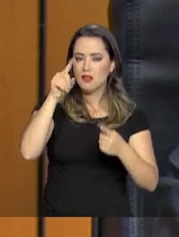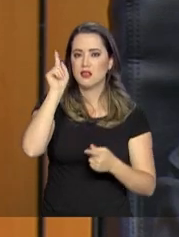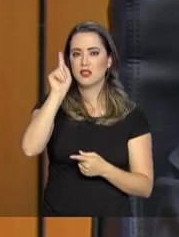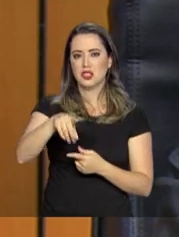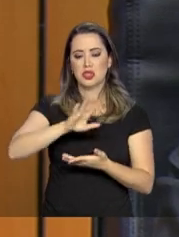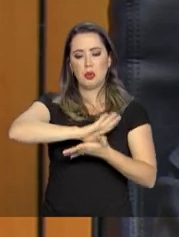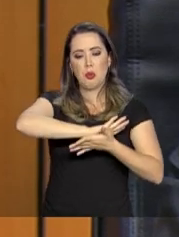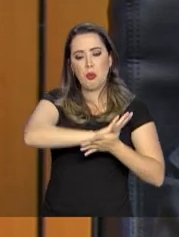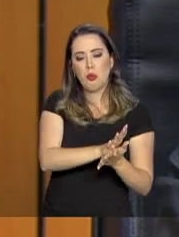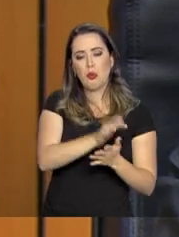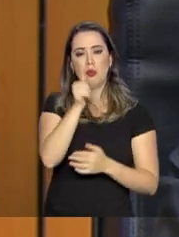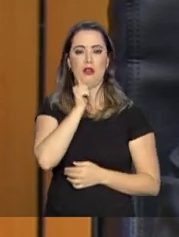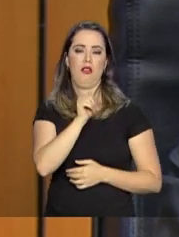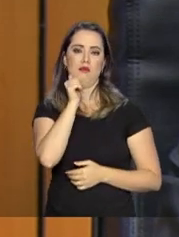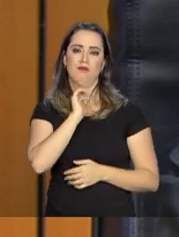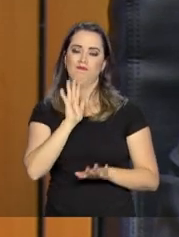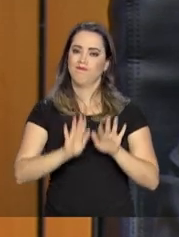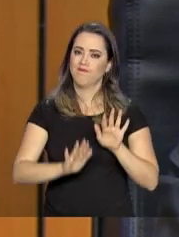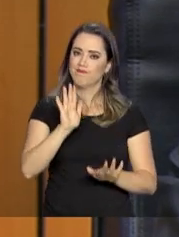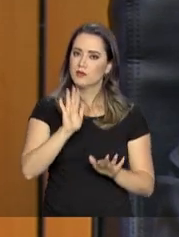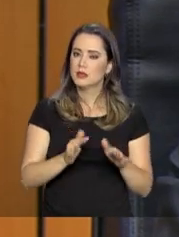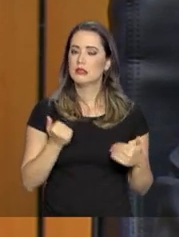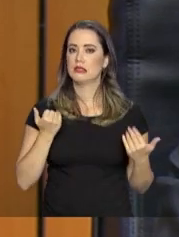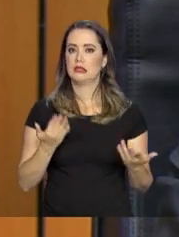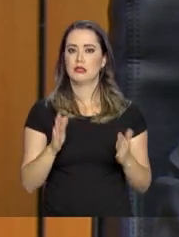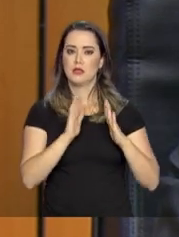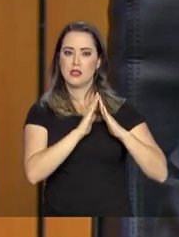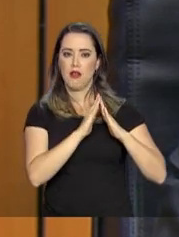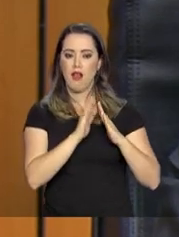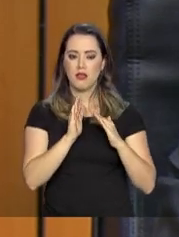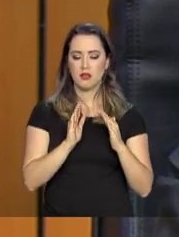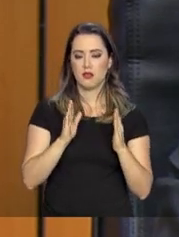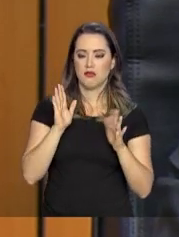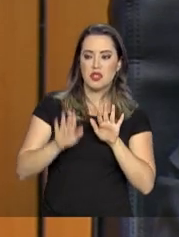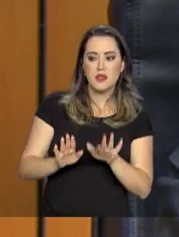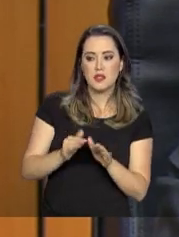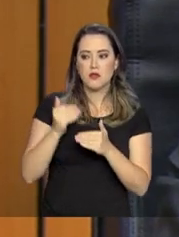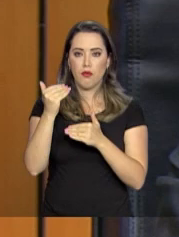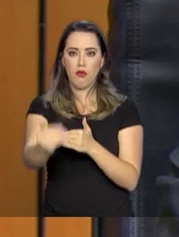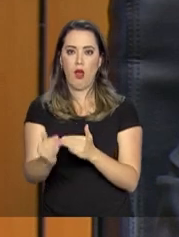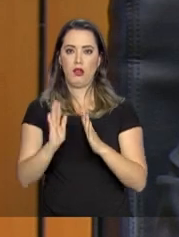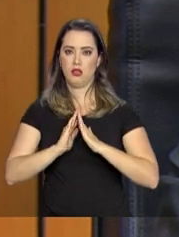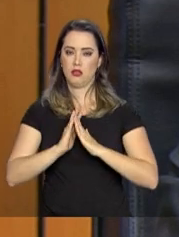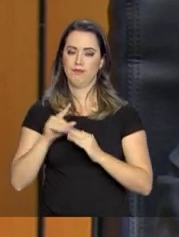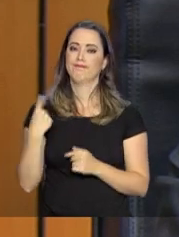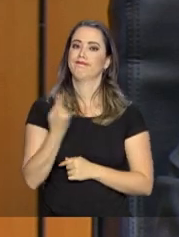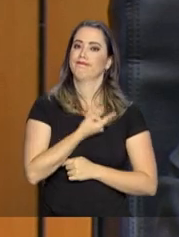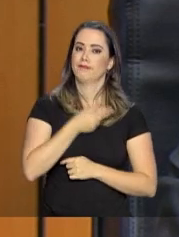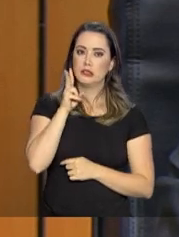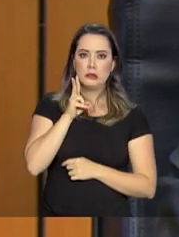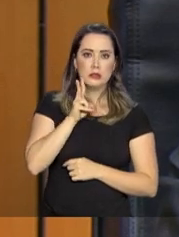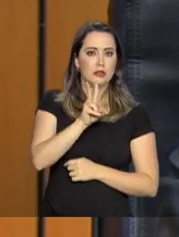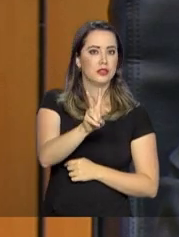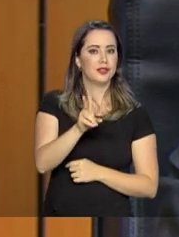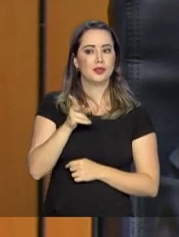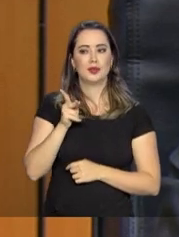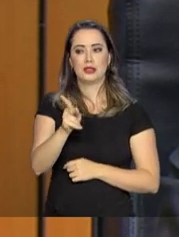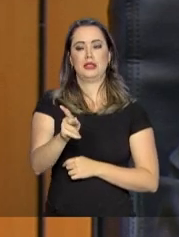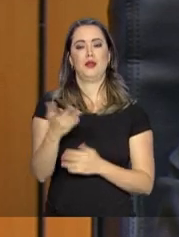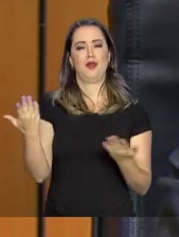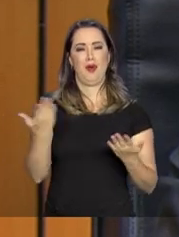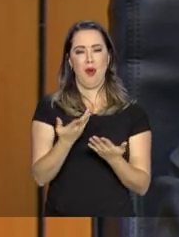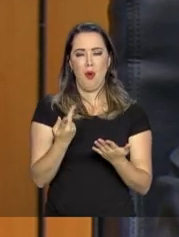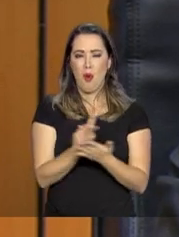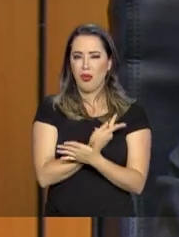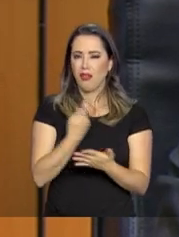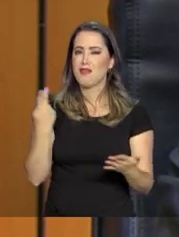que é contra as mulheres, muitas vezes em casa, muitas vezes fora de casa, e que nós temos visto, inclusive, episódios recentes que